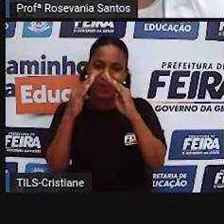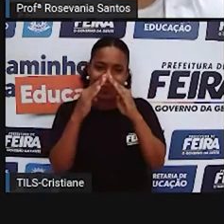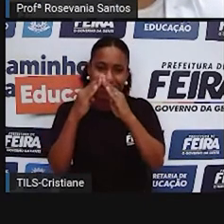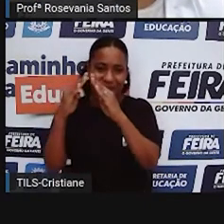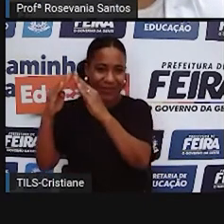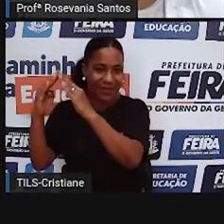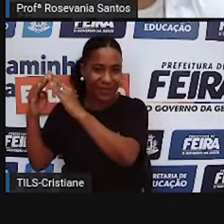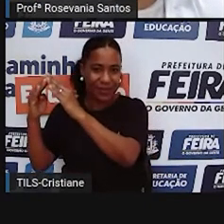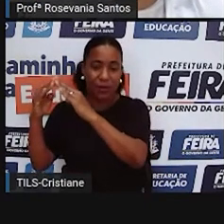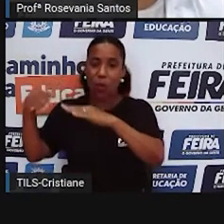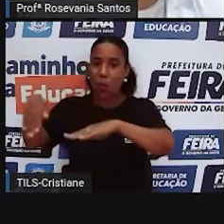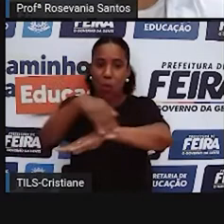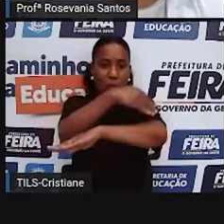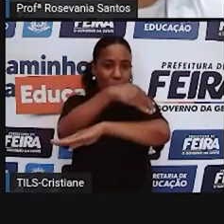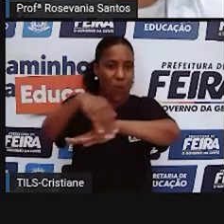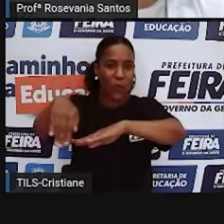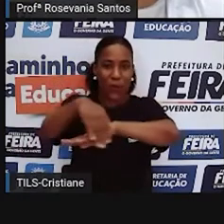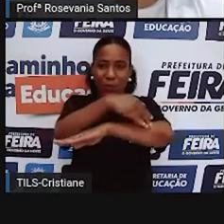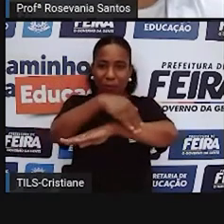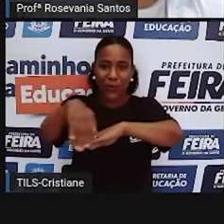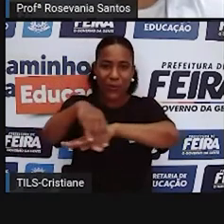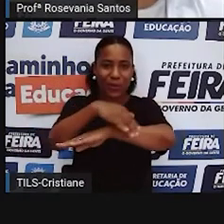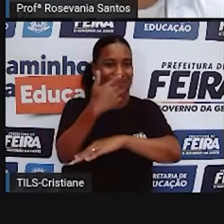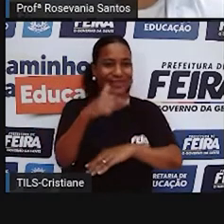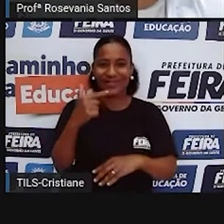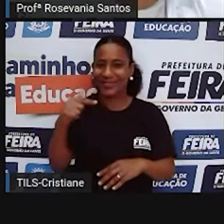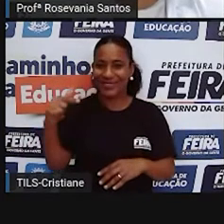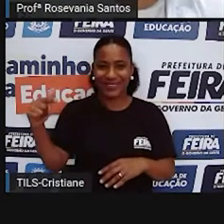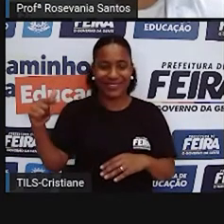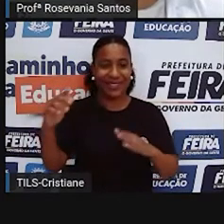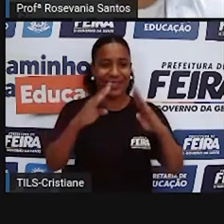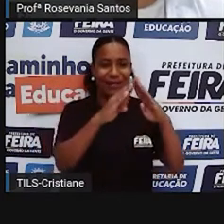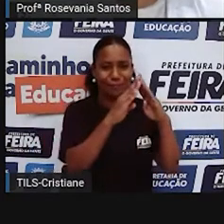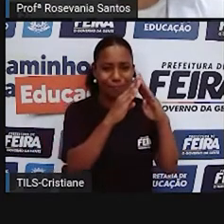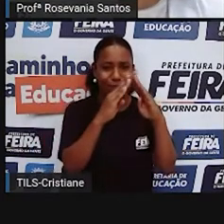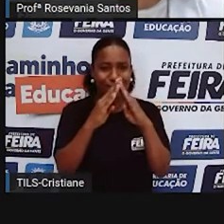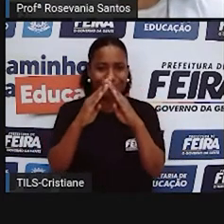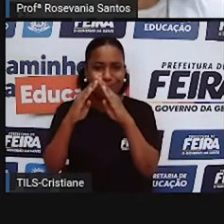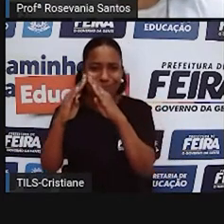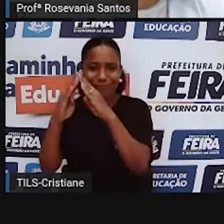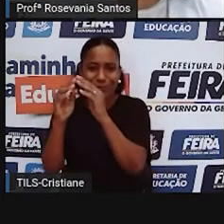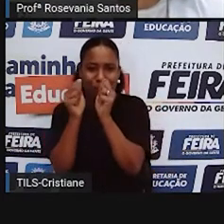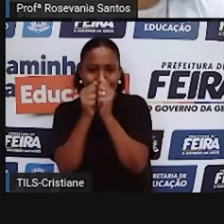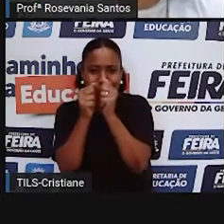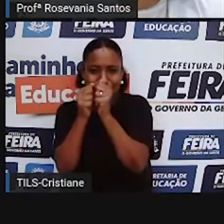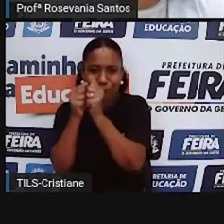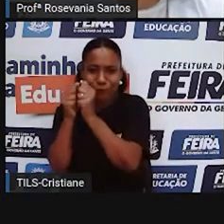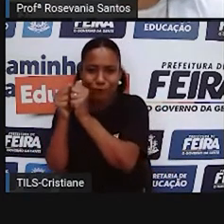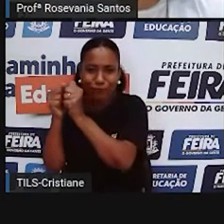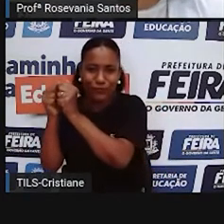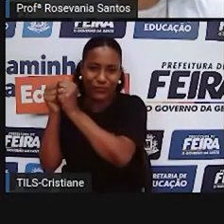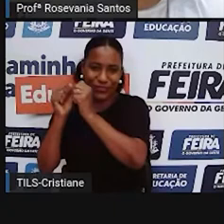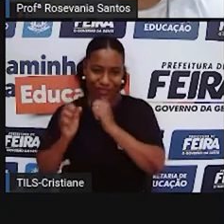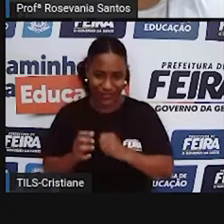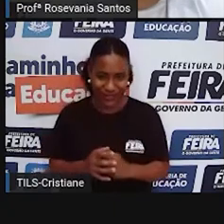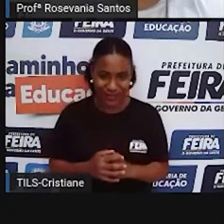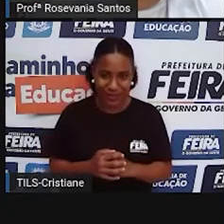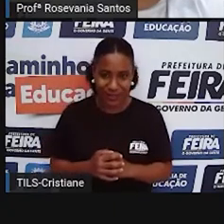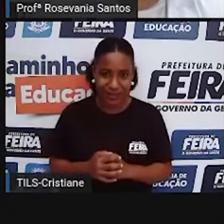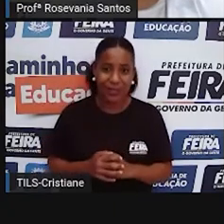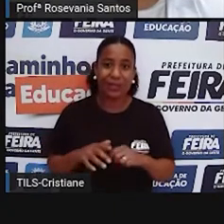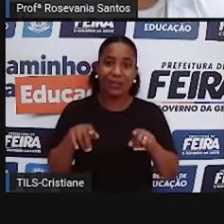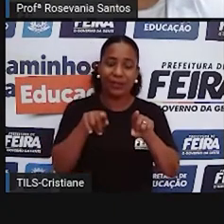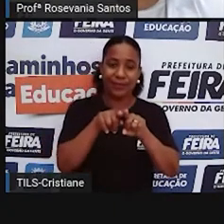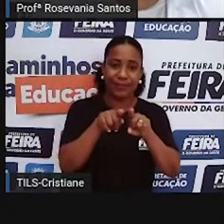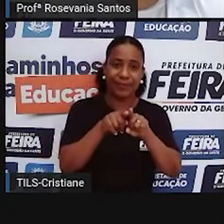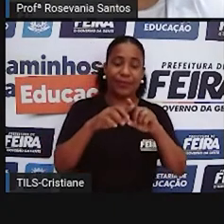ver agora nas cidades, né? As casas são todas coladinhas. A entrada e a saída,